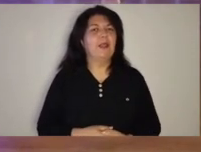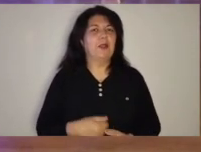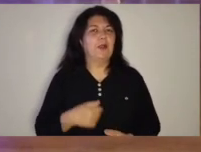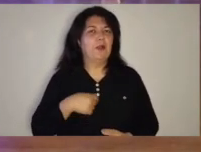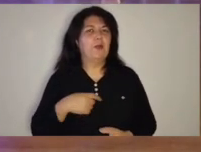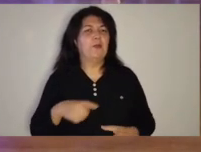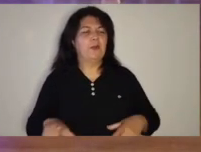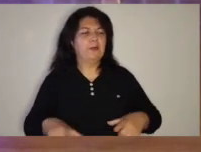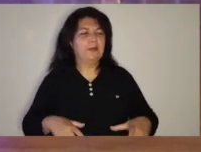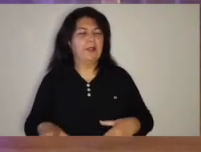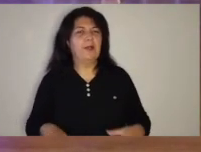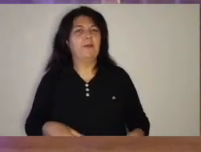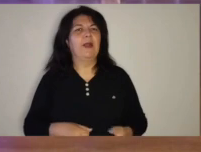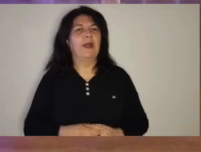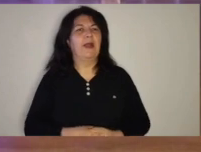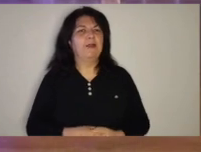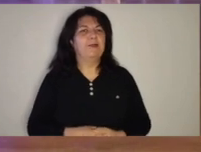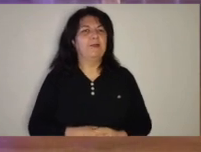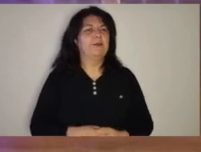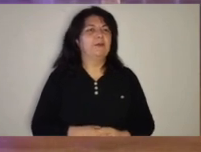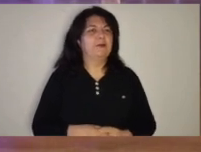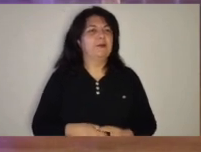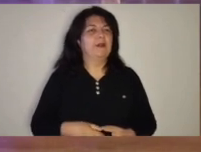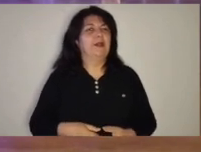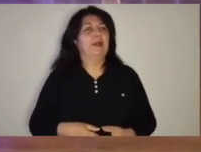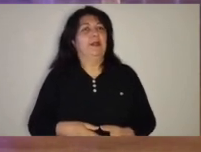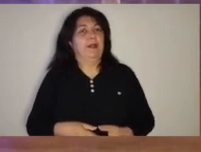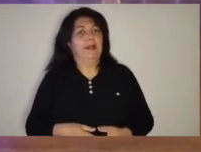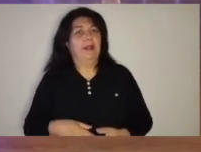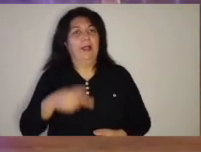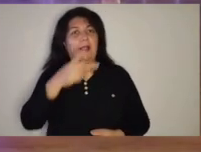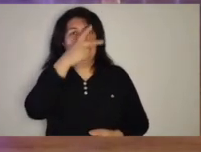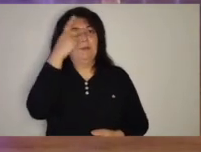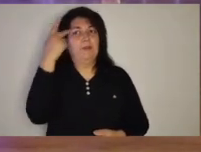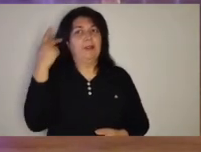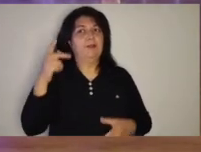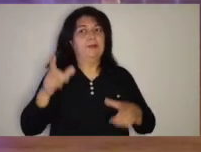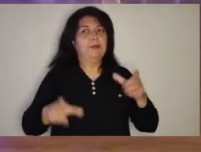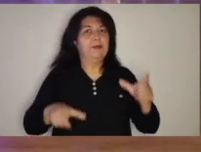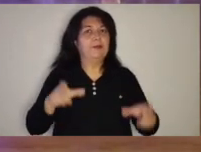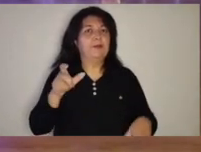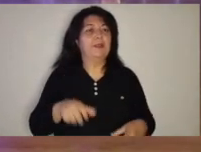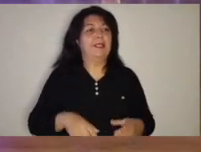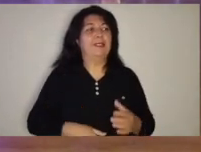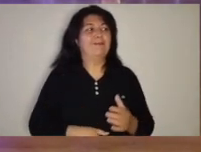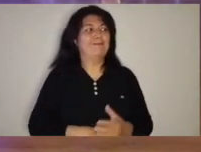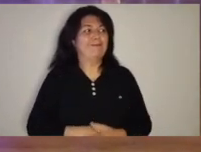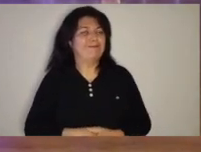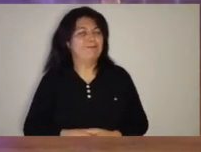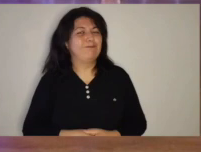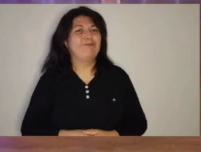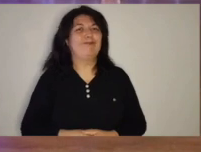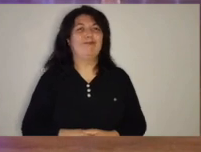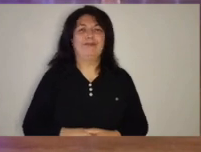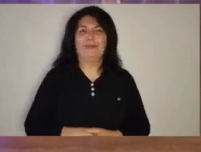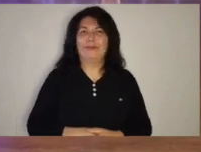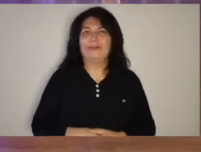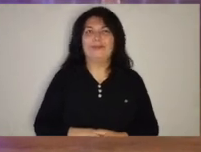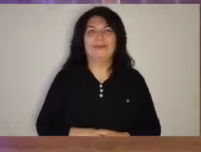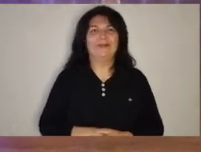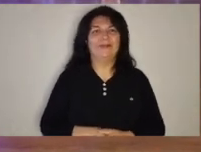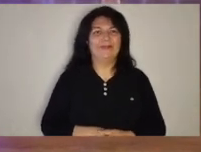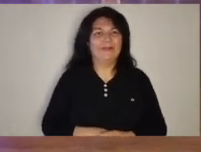né? Só gente alegre, feliz, pessoas bacanas, né? Que trabalham com vocês, clientes